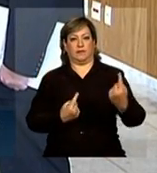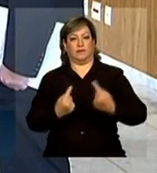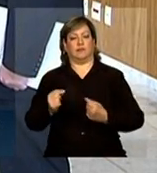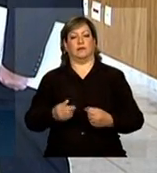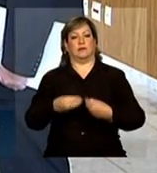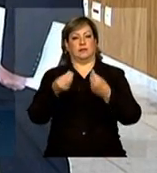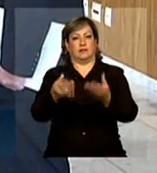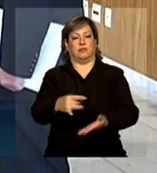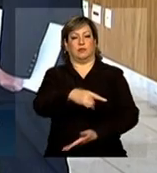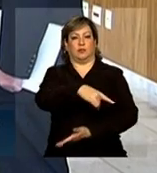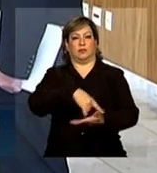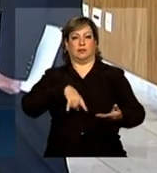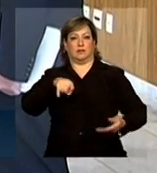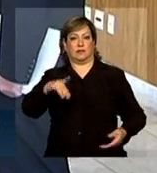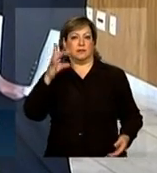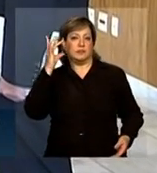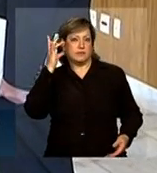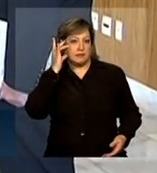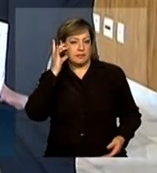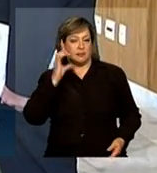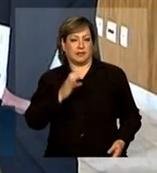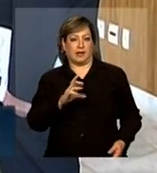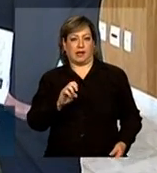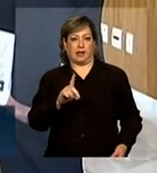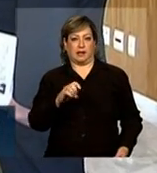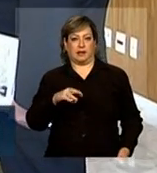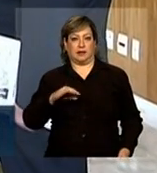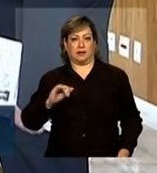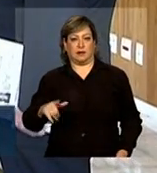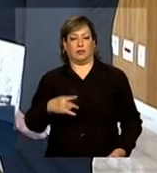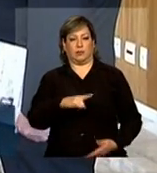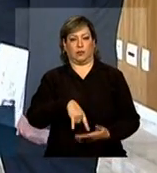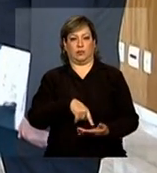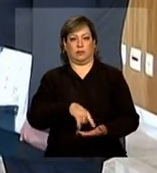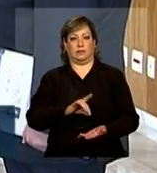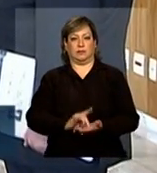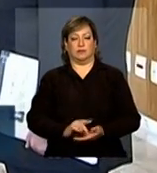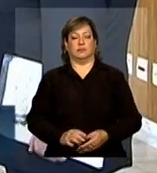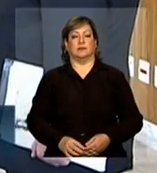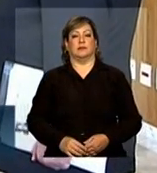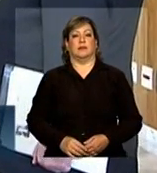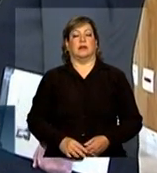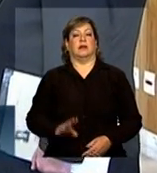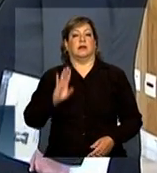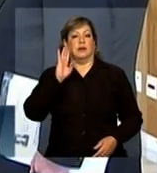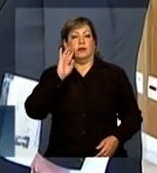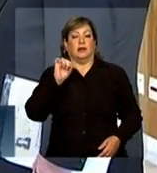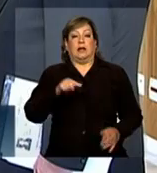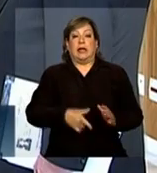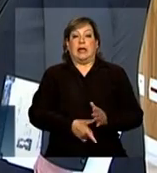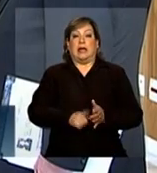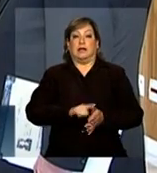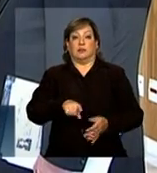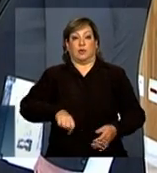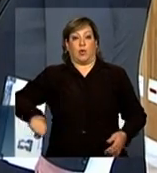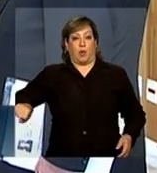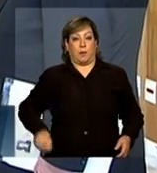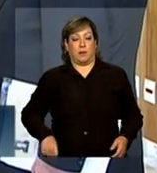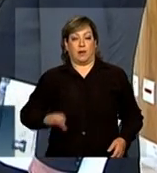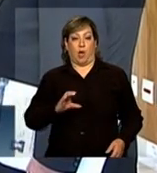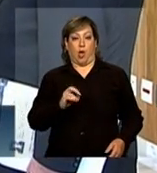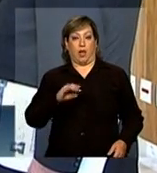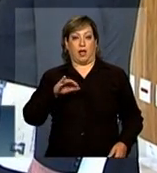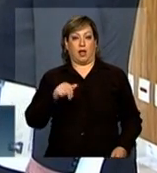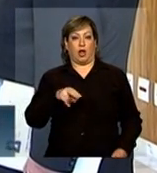embaixadores que entregaram as suas credenciais à presidenta Dilma. Antes do embaixador da Coreia do